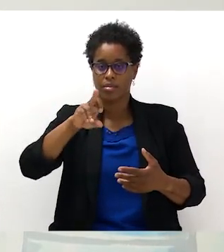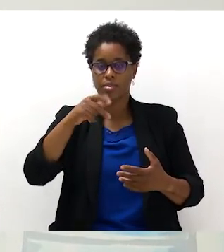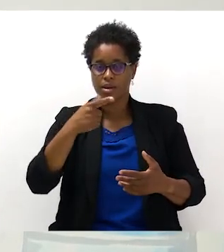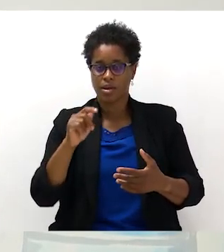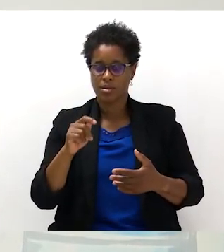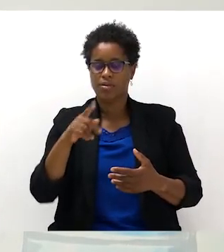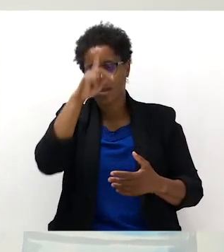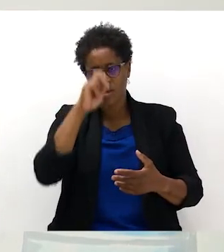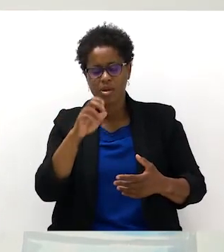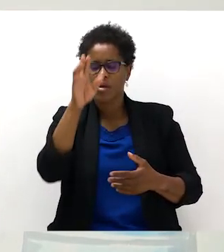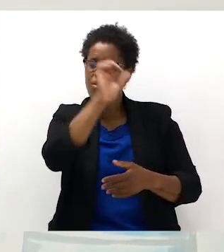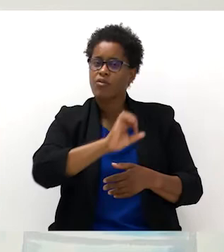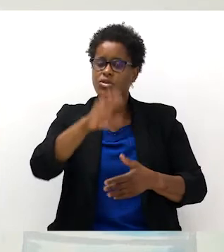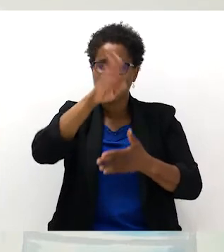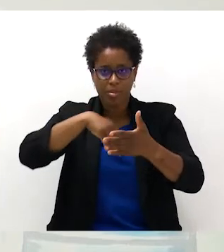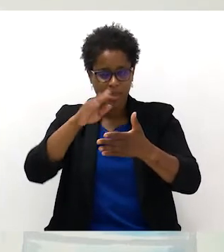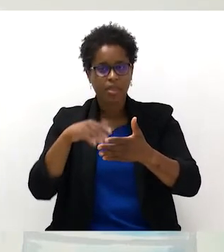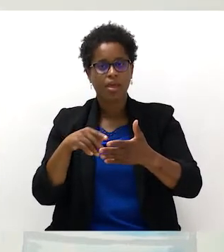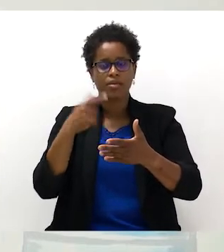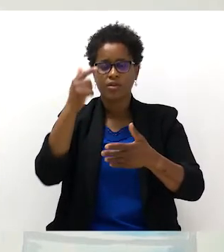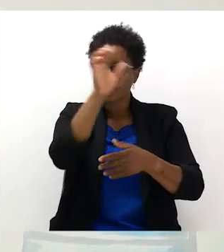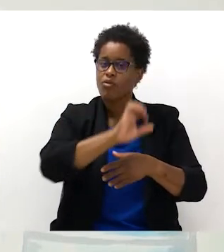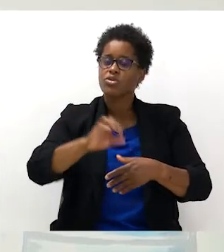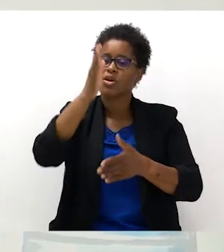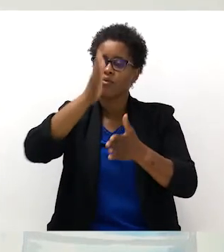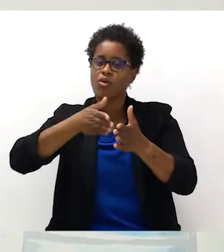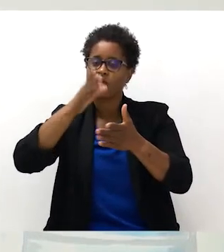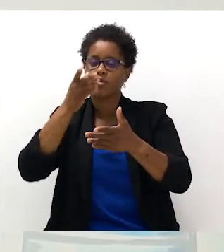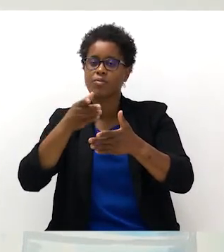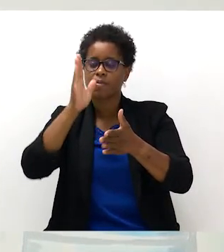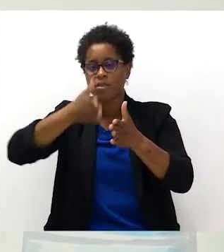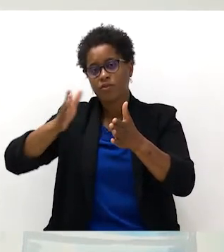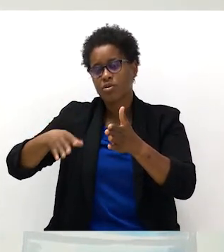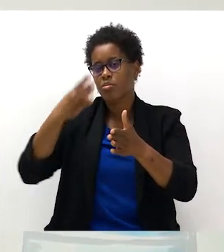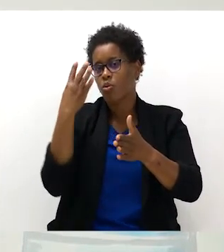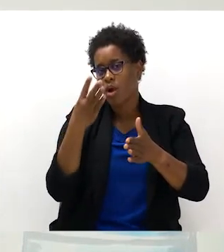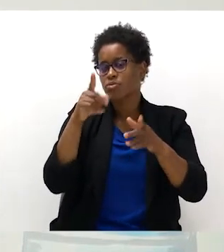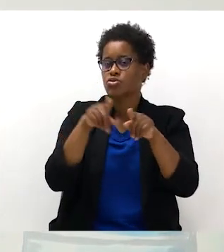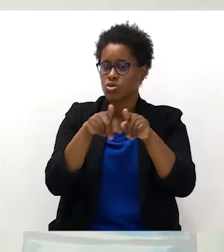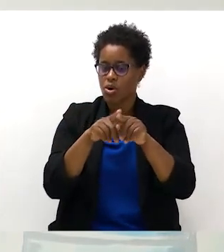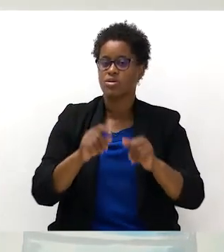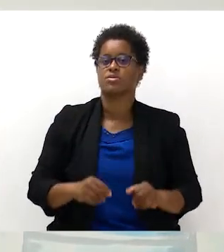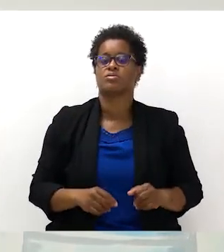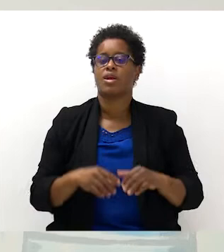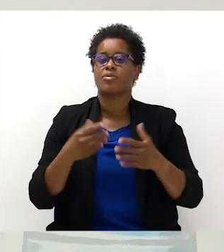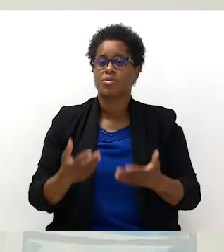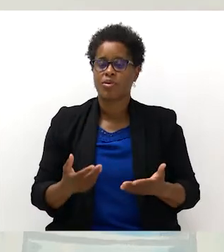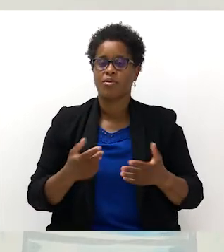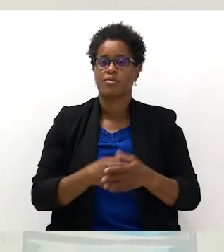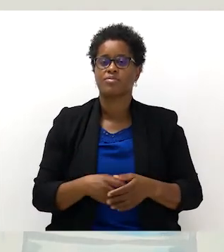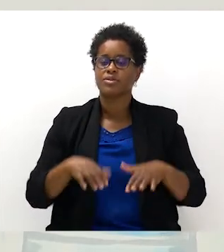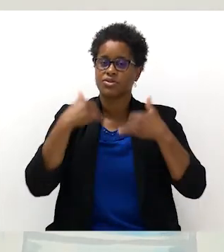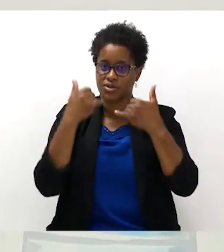parte, vocês vão dividir por 4 partes iguais. Então,